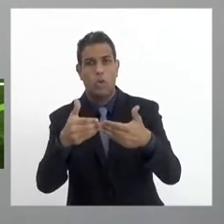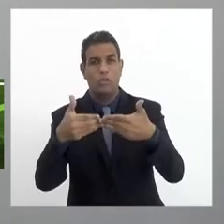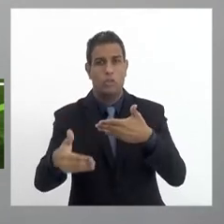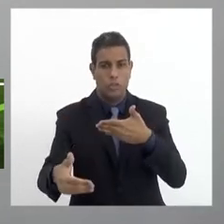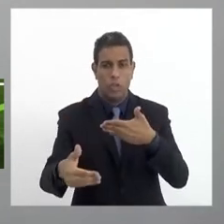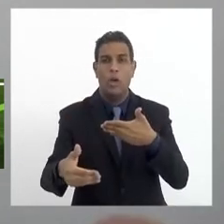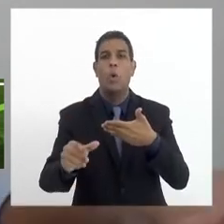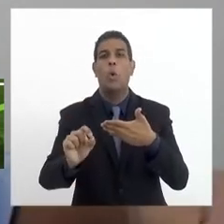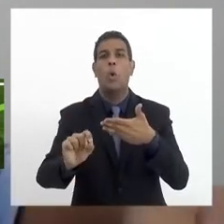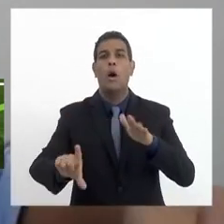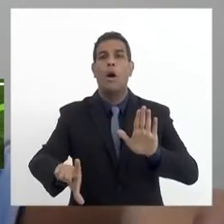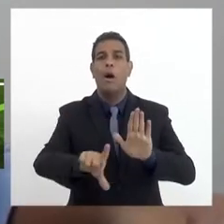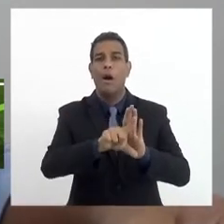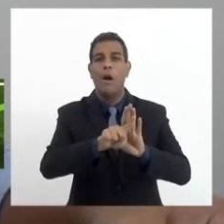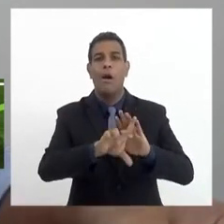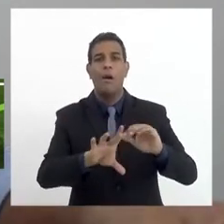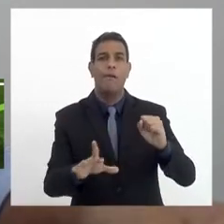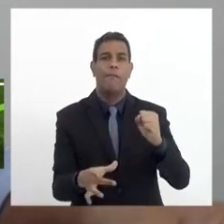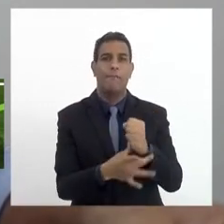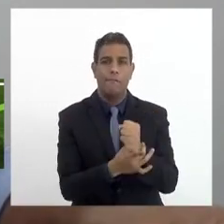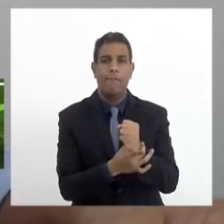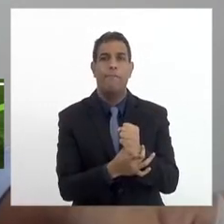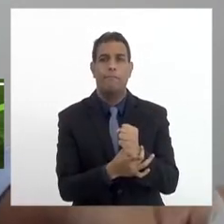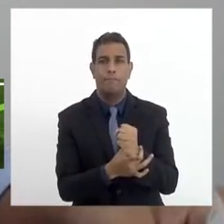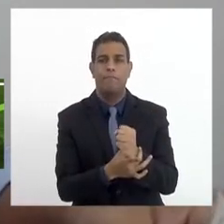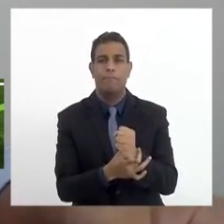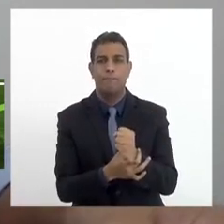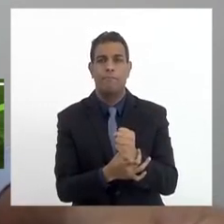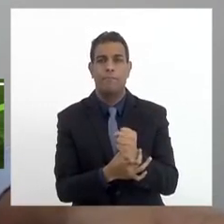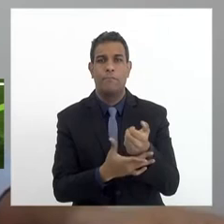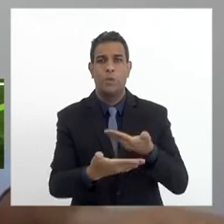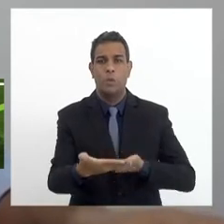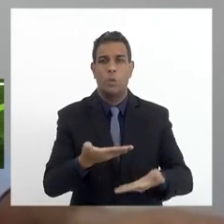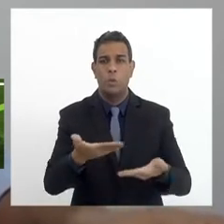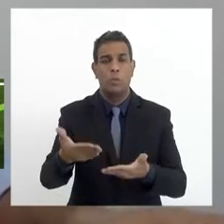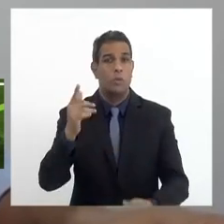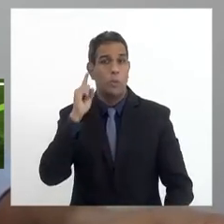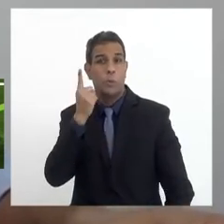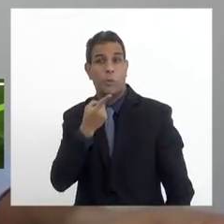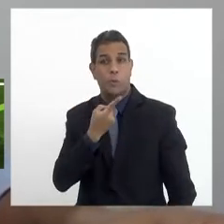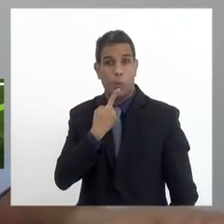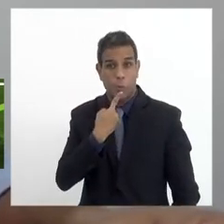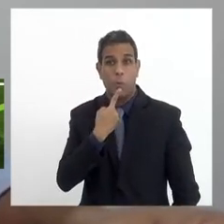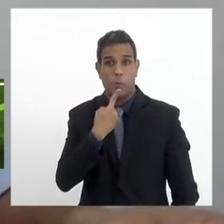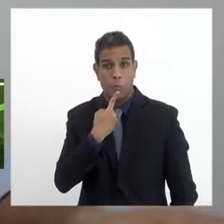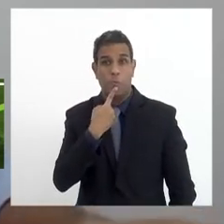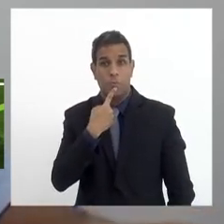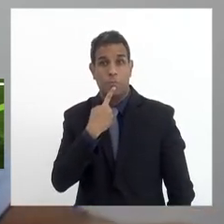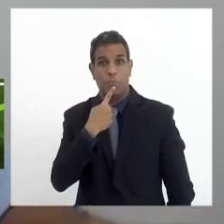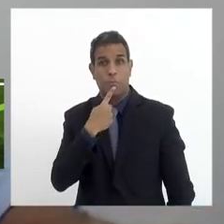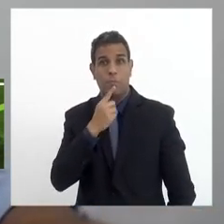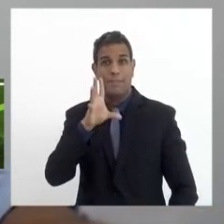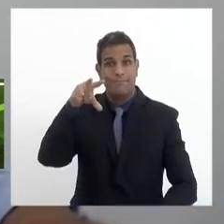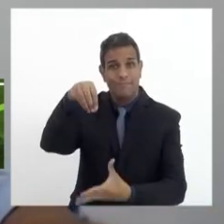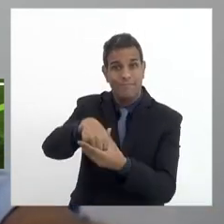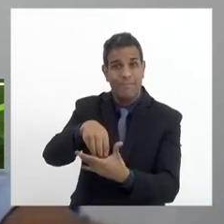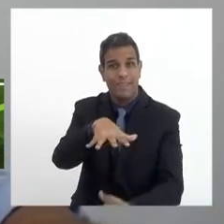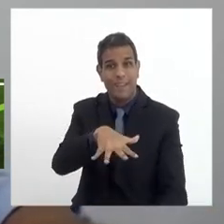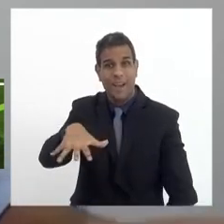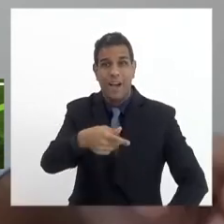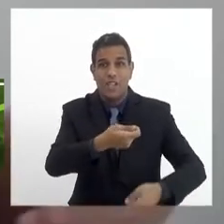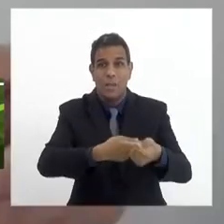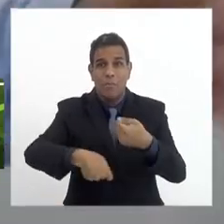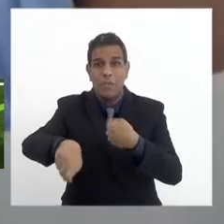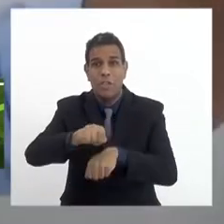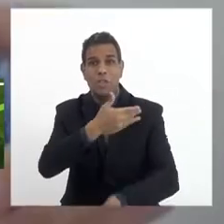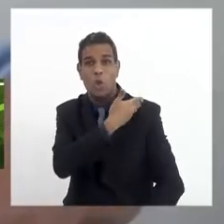que é a lei que garante o atendimento às pessoas surdas nos órgãos públicos, nas repartições públicas.